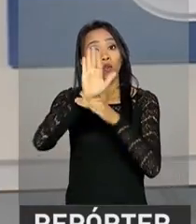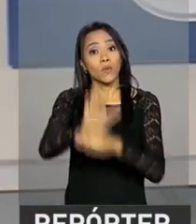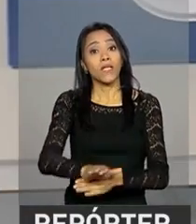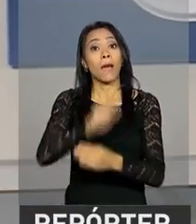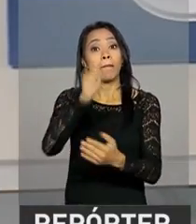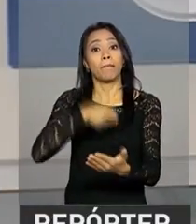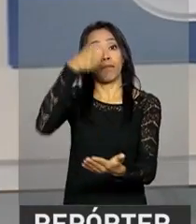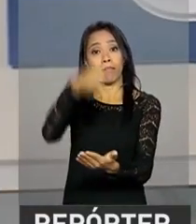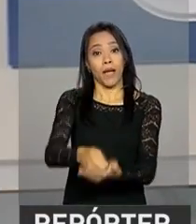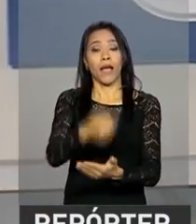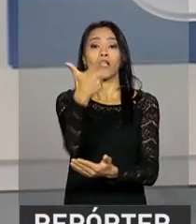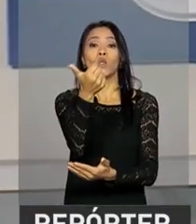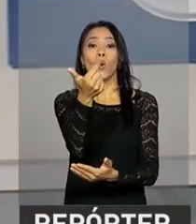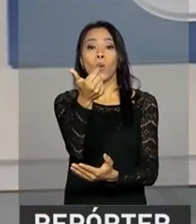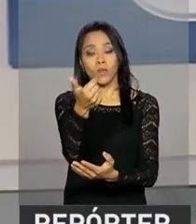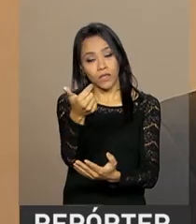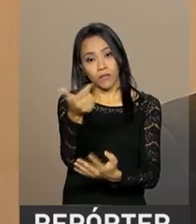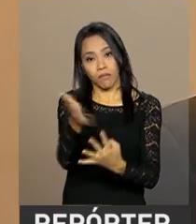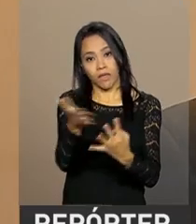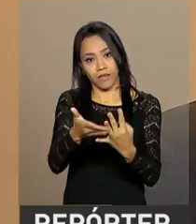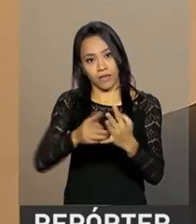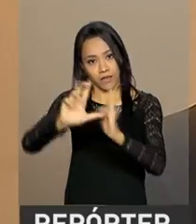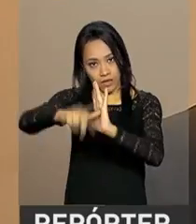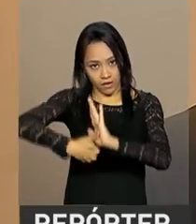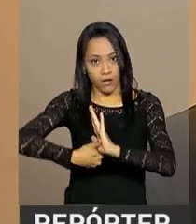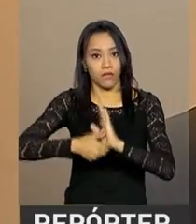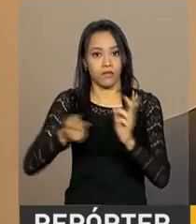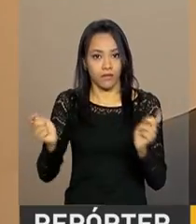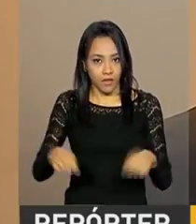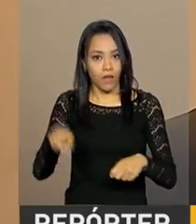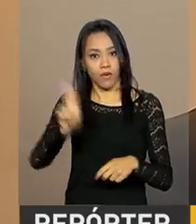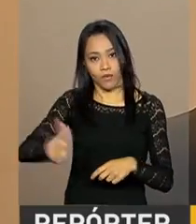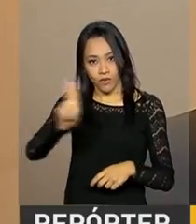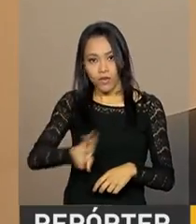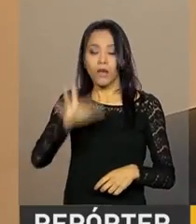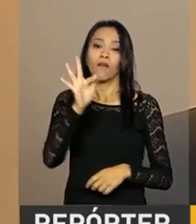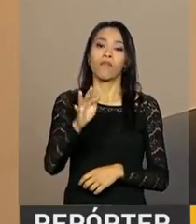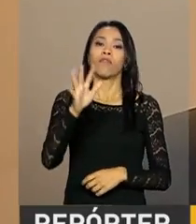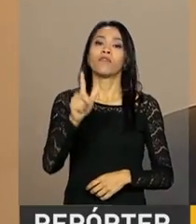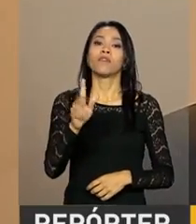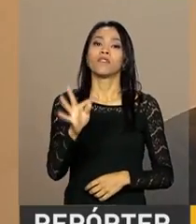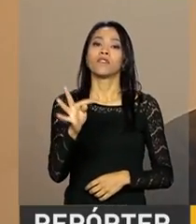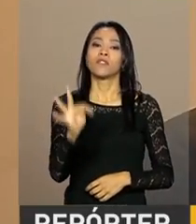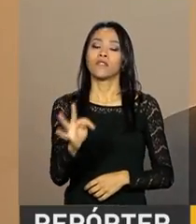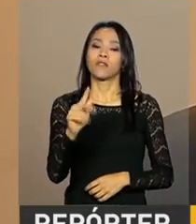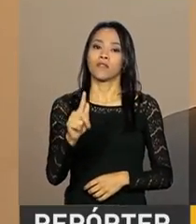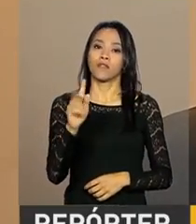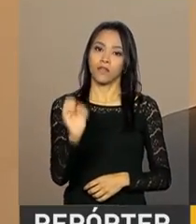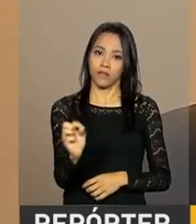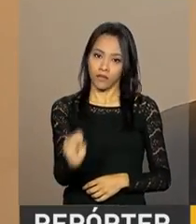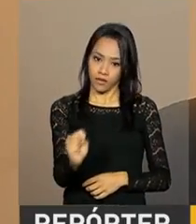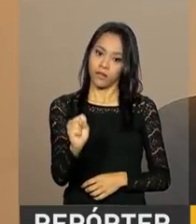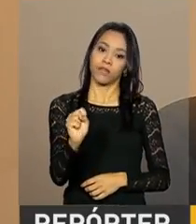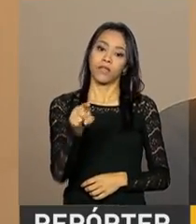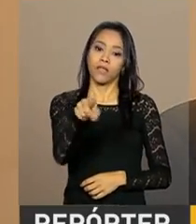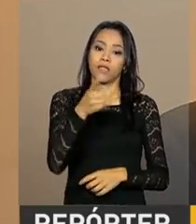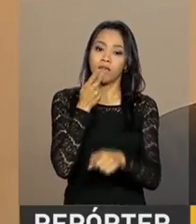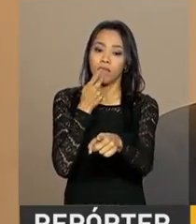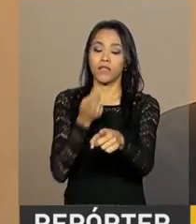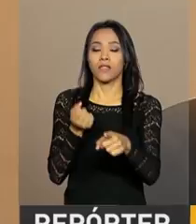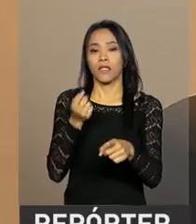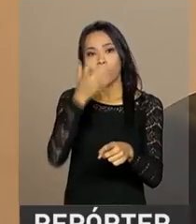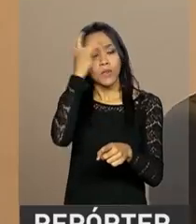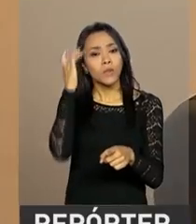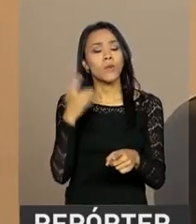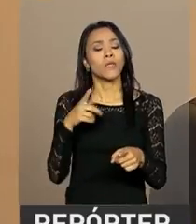quitar até 12 parcelas atrasadas eles que já têm o seu financiamento habitacional e que eventualmente